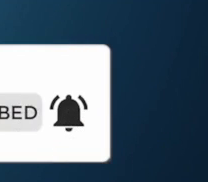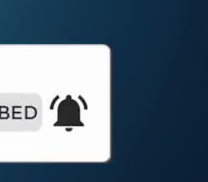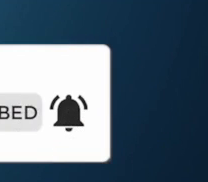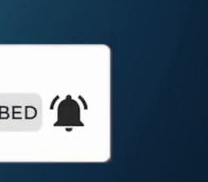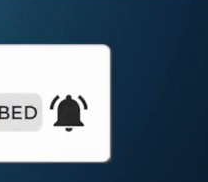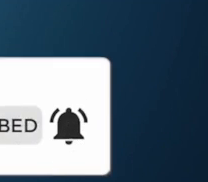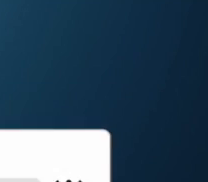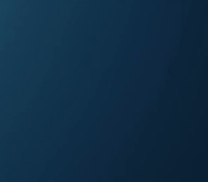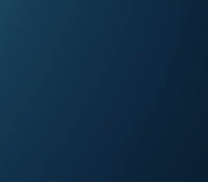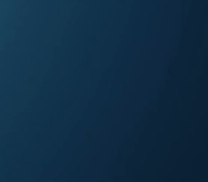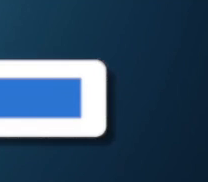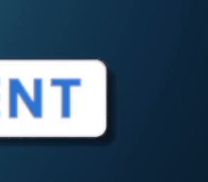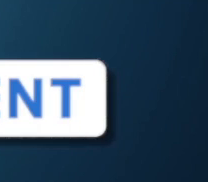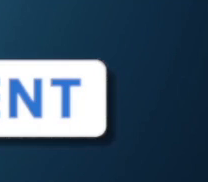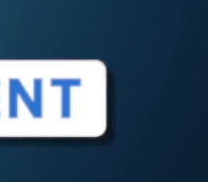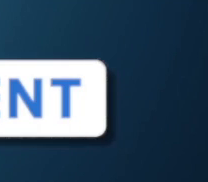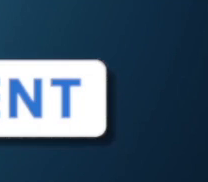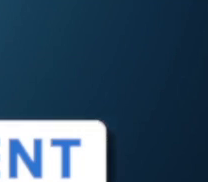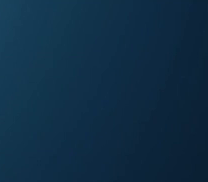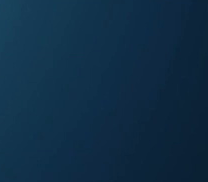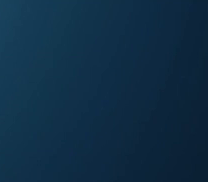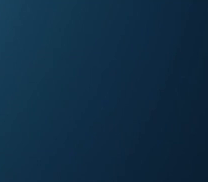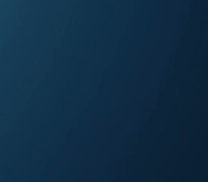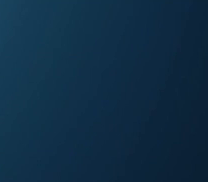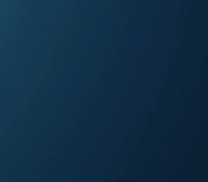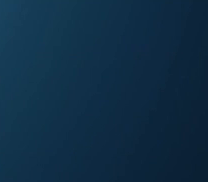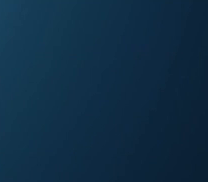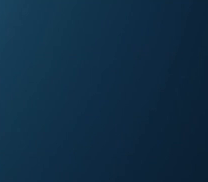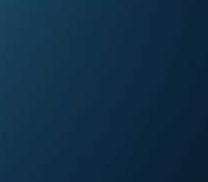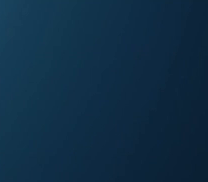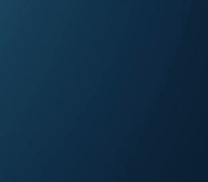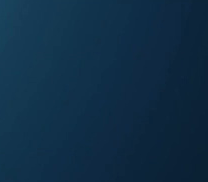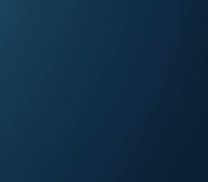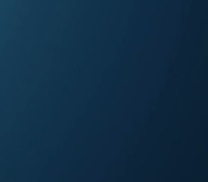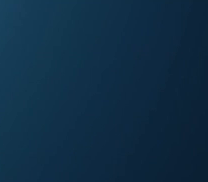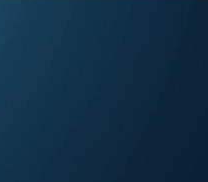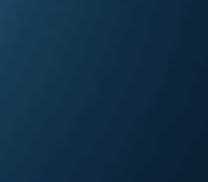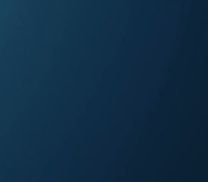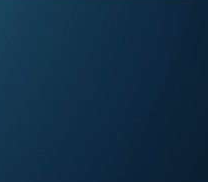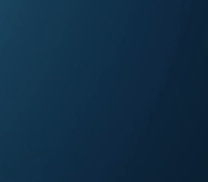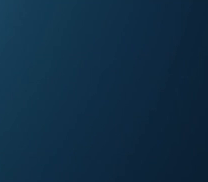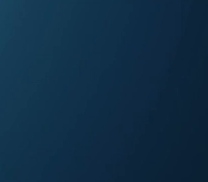botão notificação. Fo comentário, no fahetutang, ba media social siraseluk.